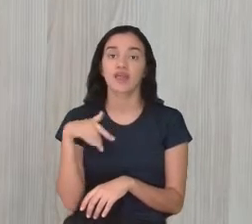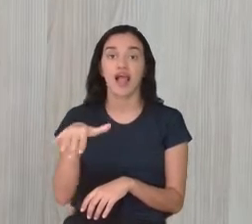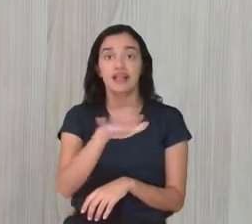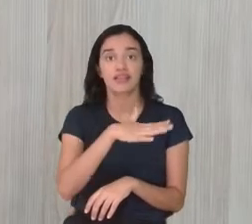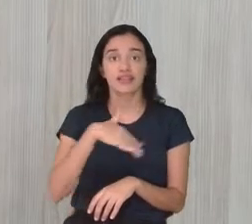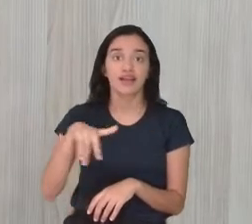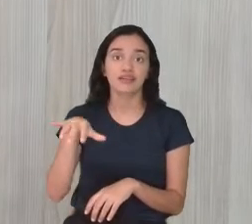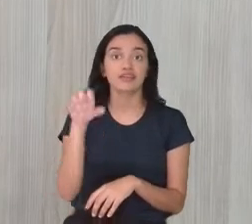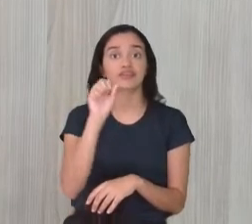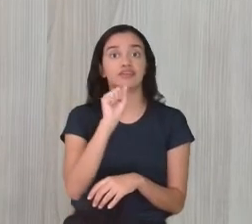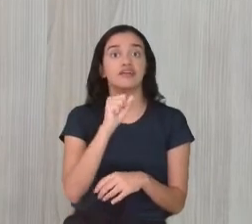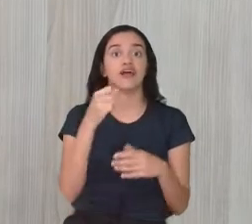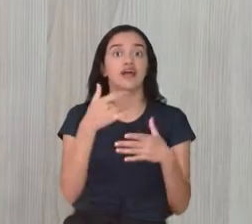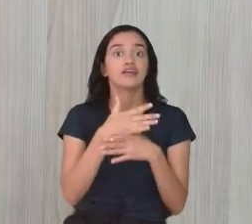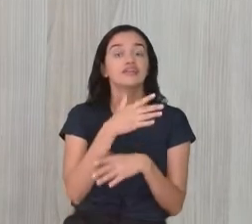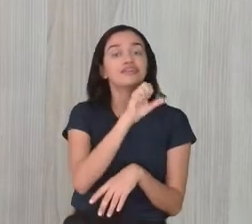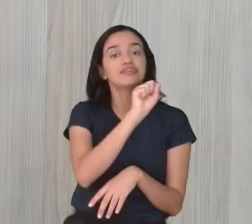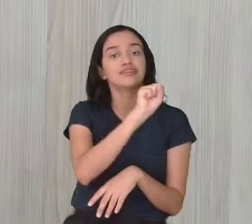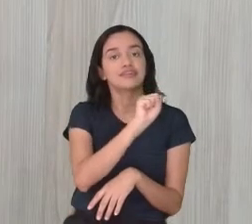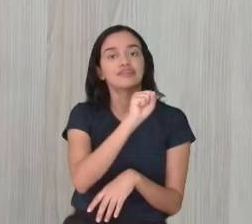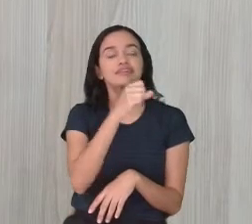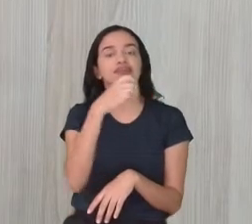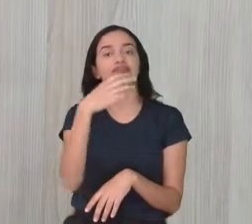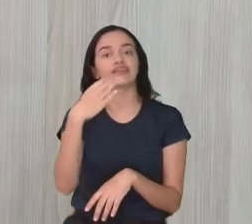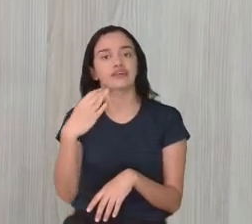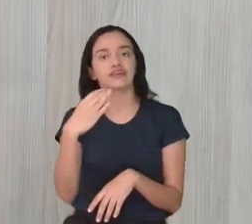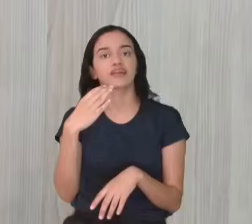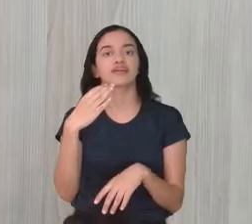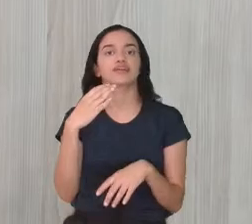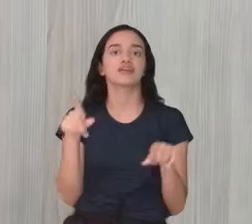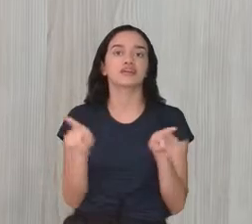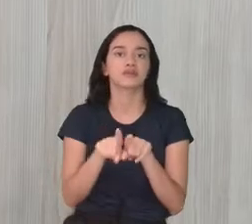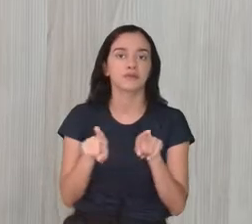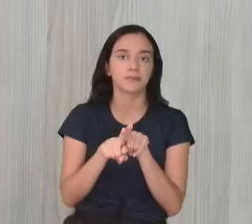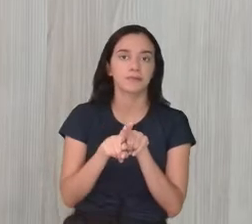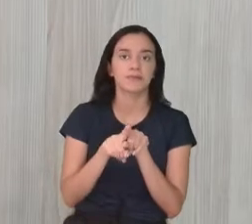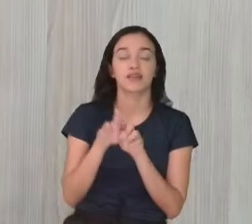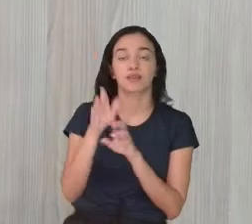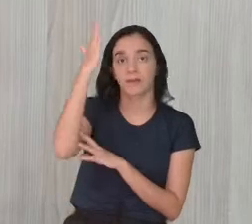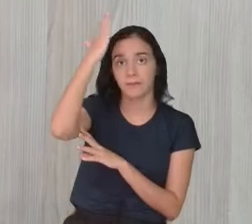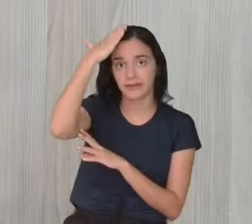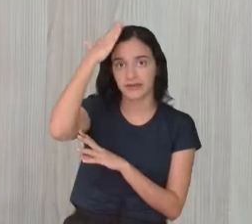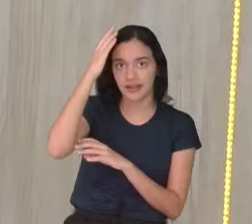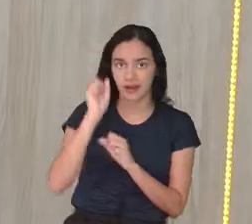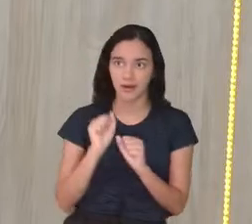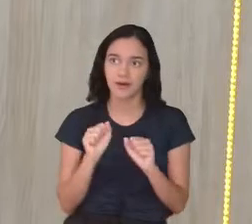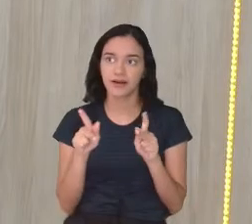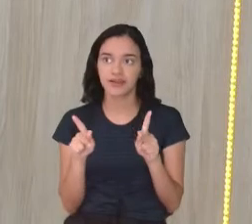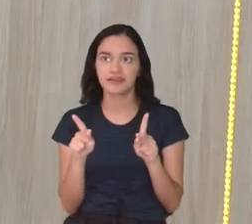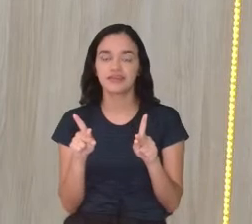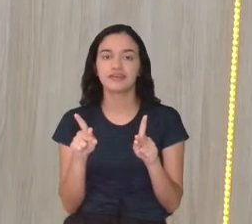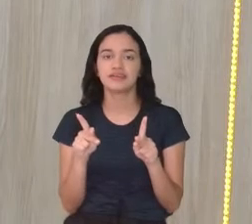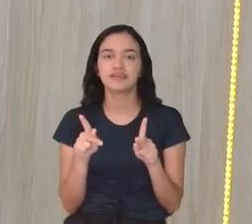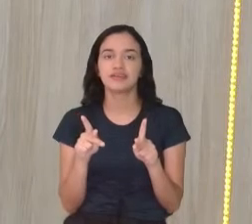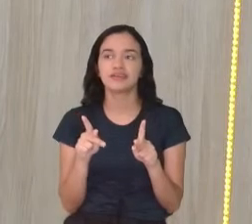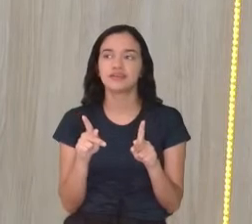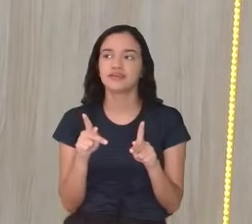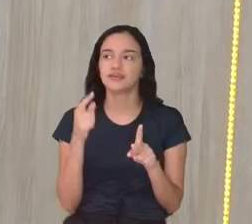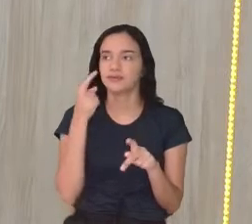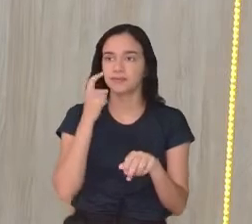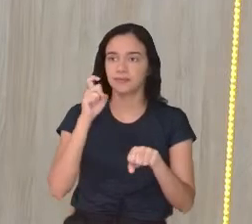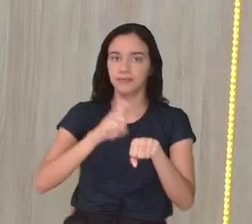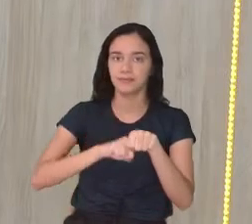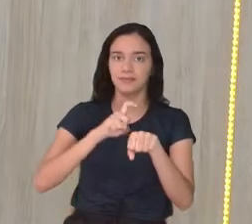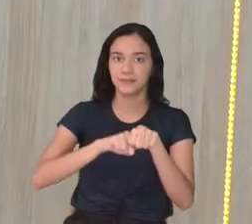de Santa Catarina, no Paraná, né? Aí tem plantação de maçã. Beleza? Beleza. Conferir o horário.